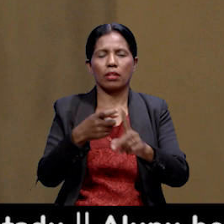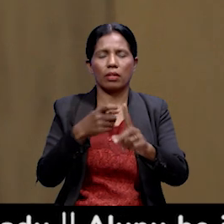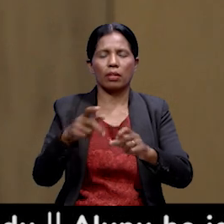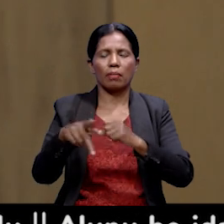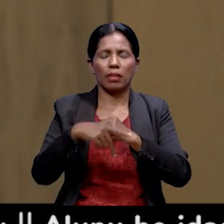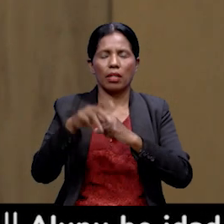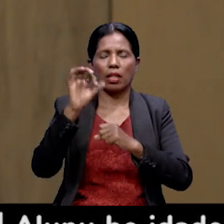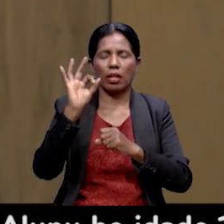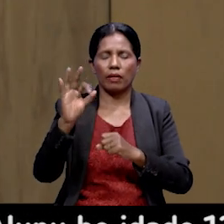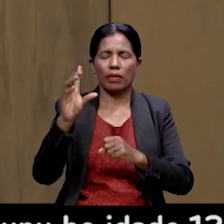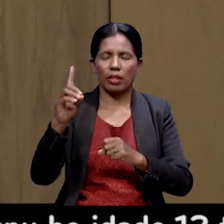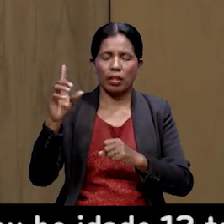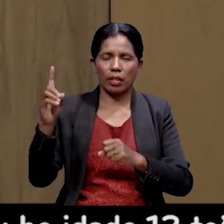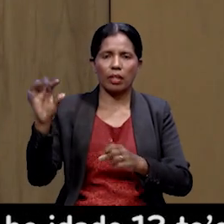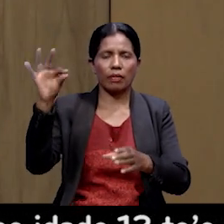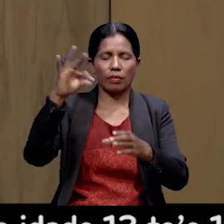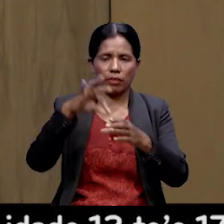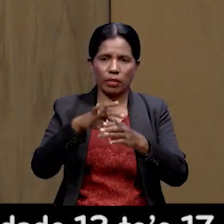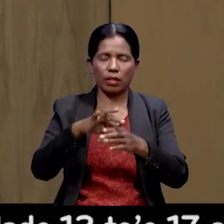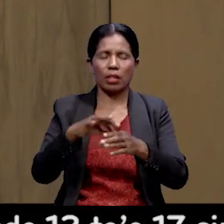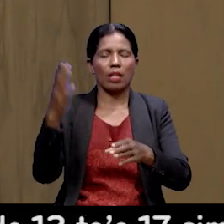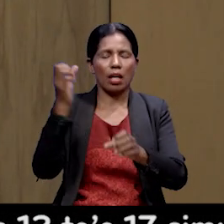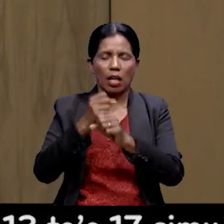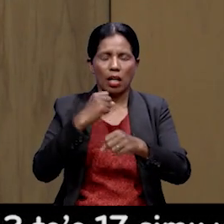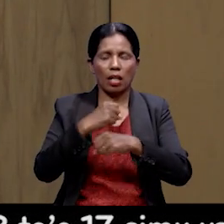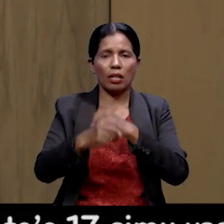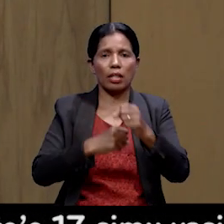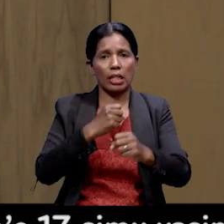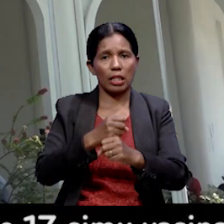FDD e a eleição antecipada, nebe realiza e a